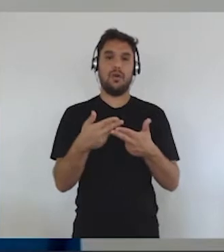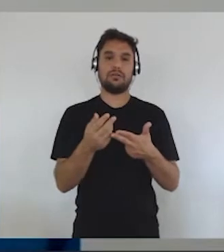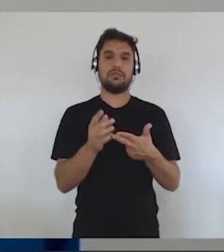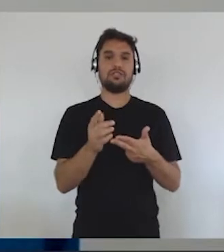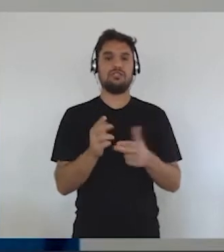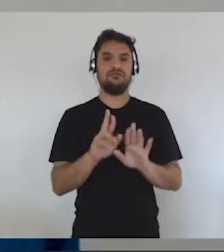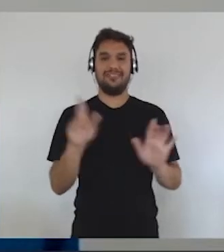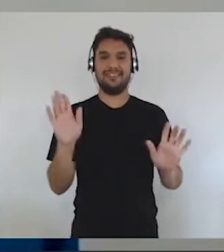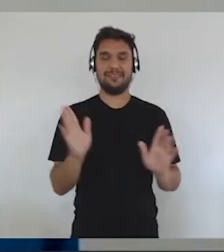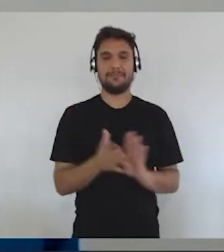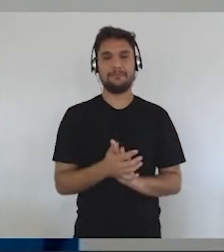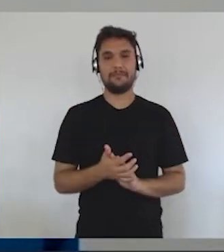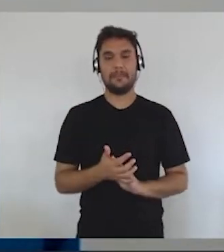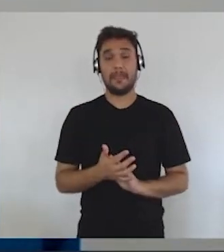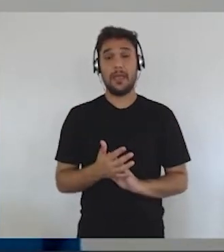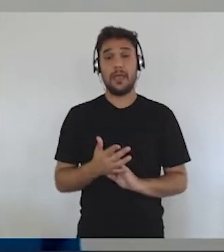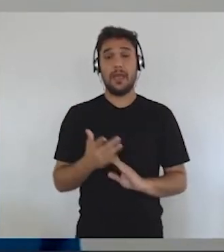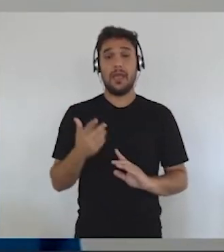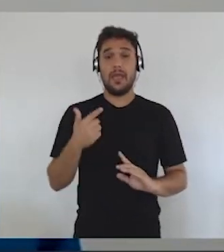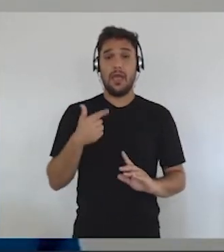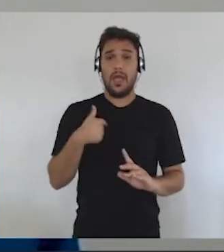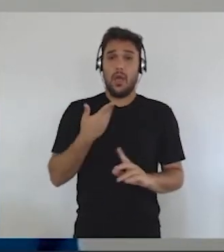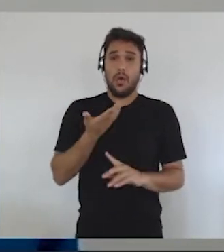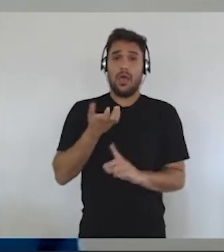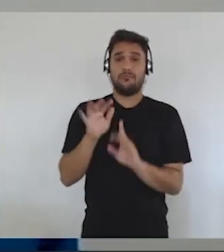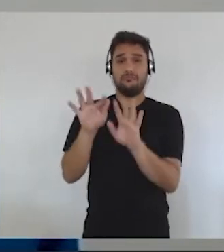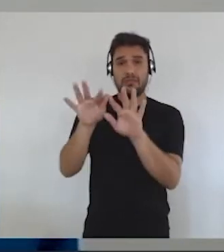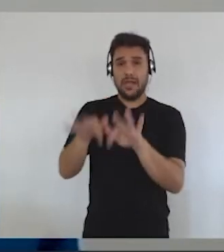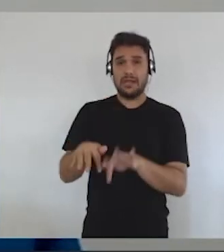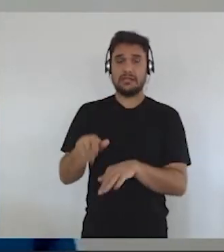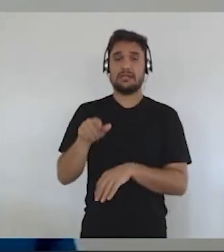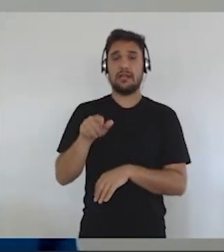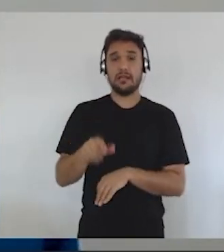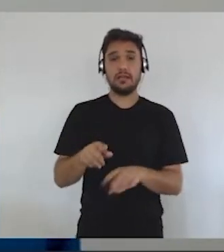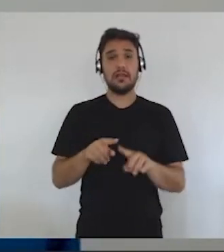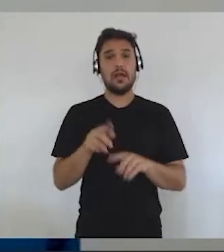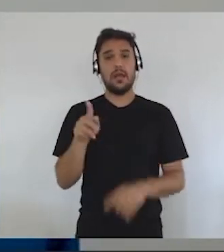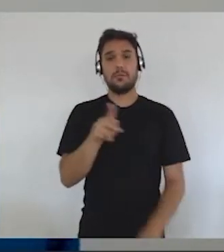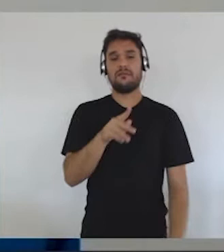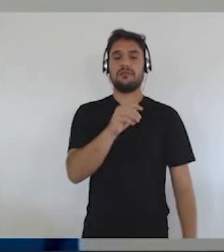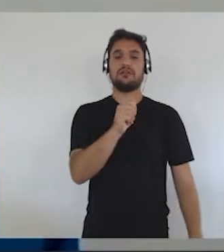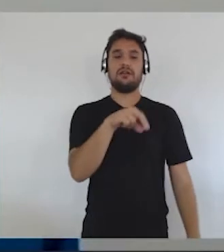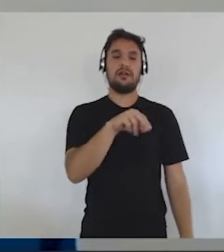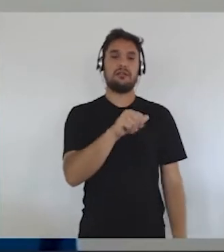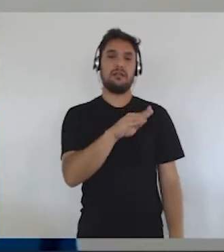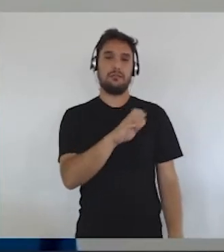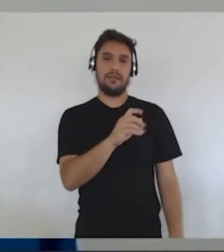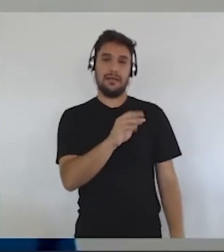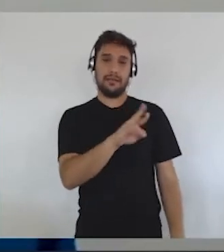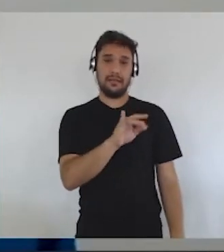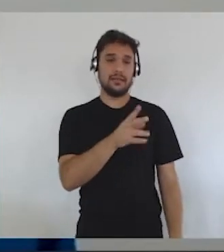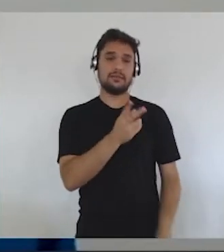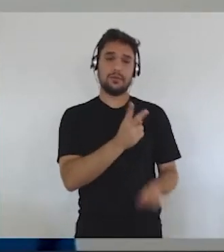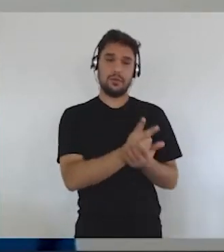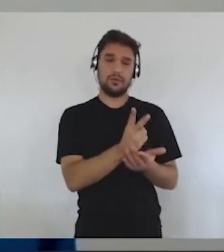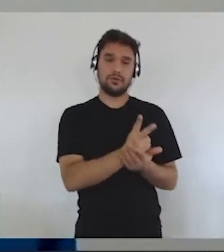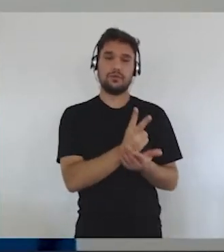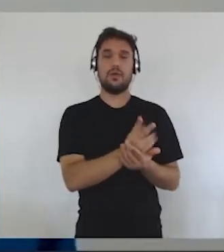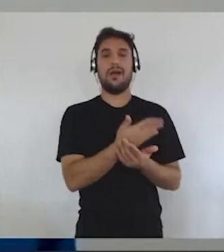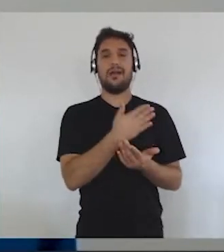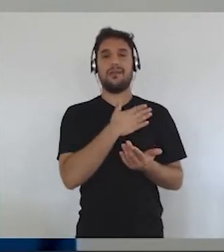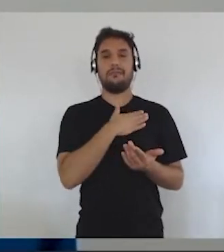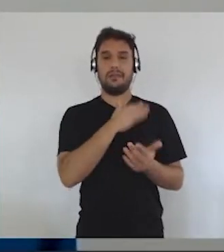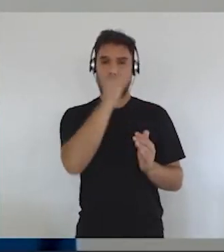extraneidade. Eu ficaria por aqui, professora Ana Beatriz, preservando então o nosso